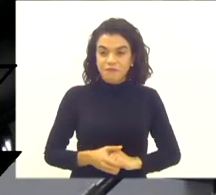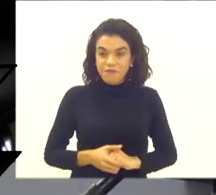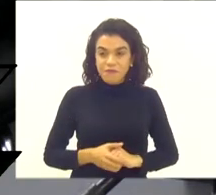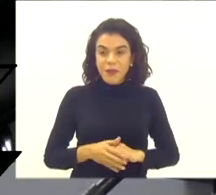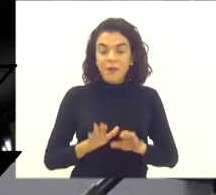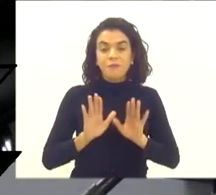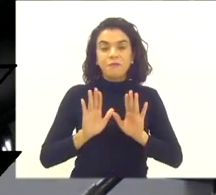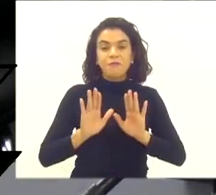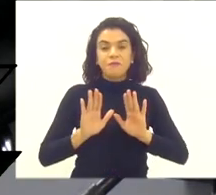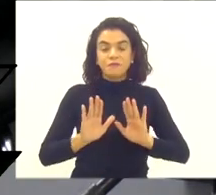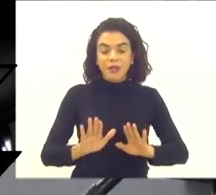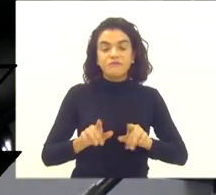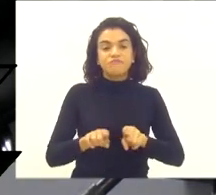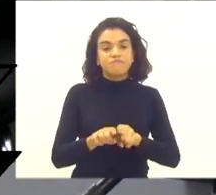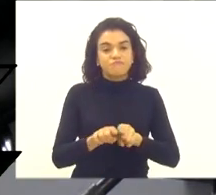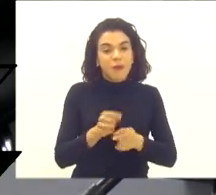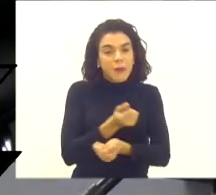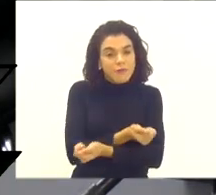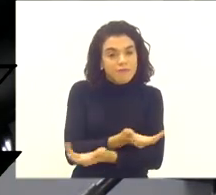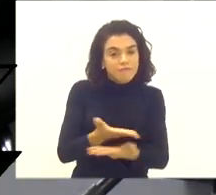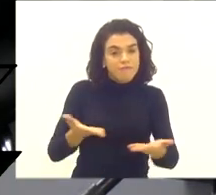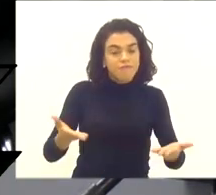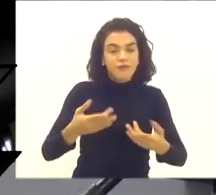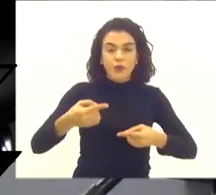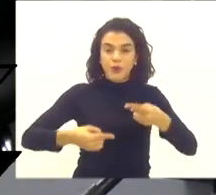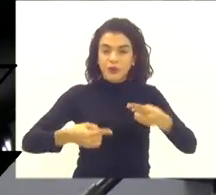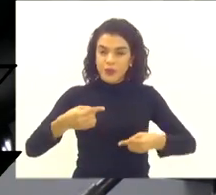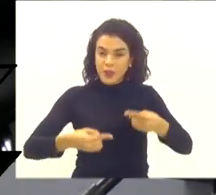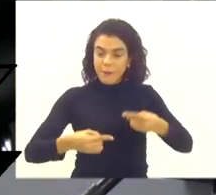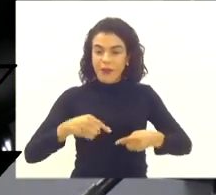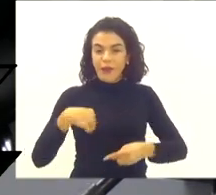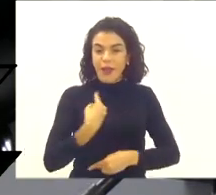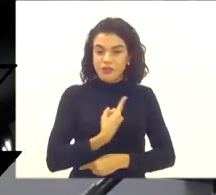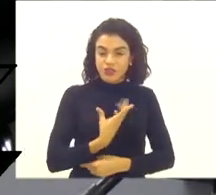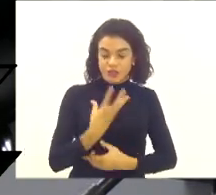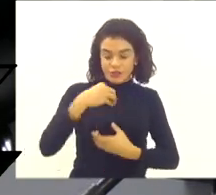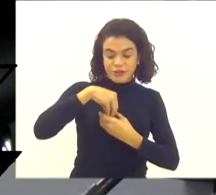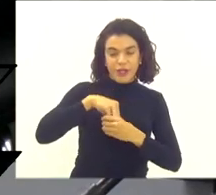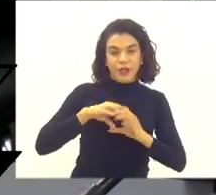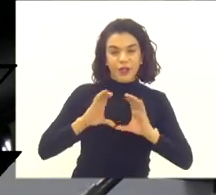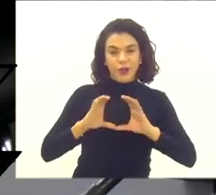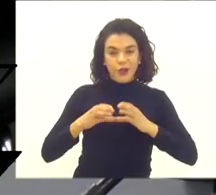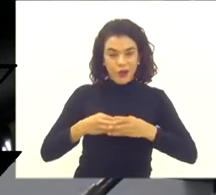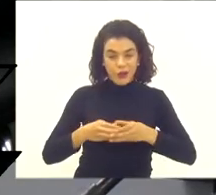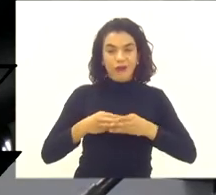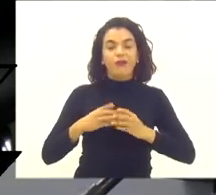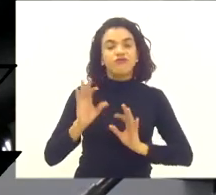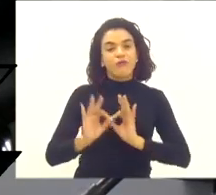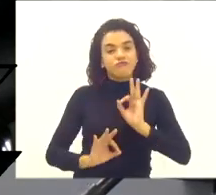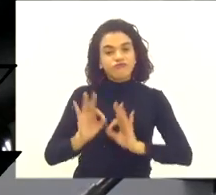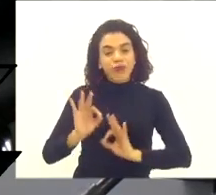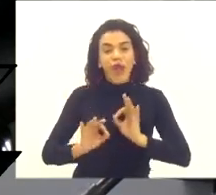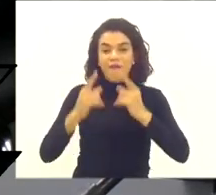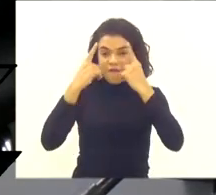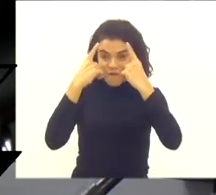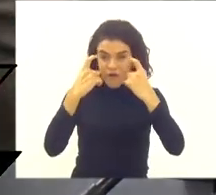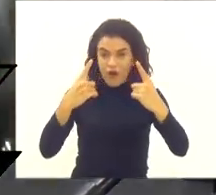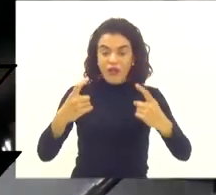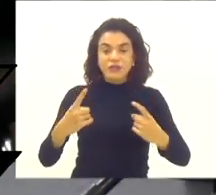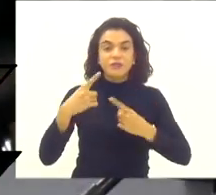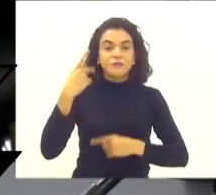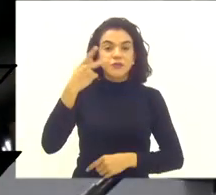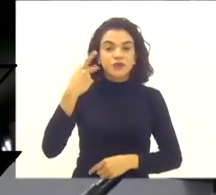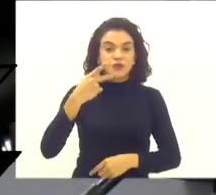mas trazer um debate que a gente tem desenvolvido ao longo dos anos sobre a violência política de gênero